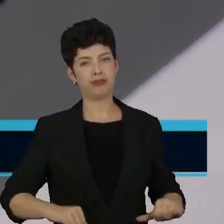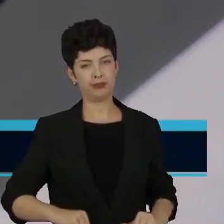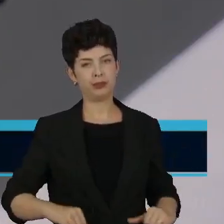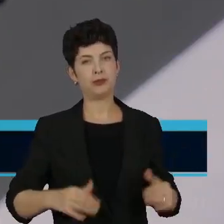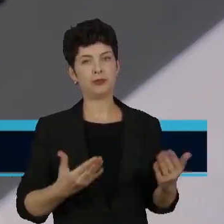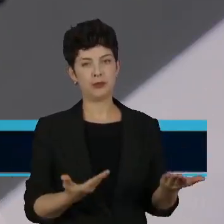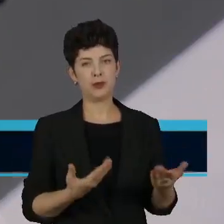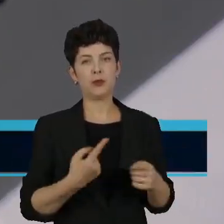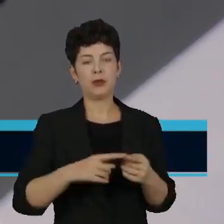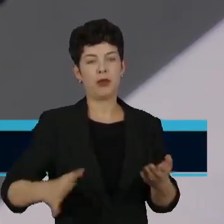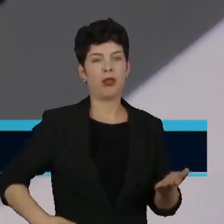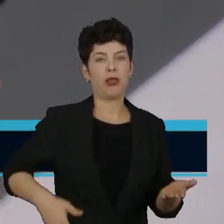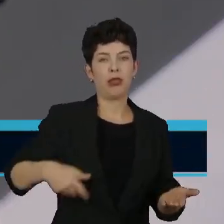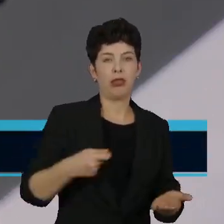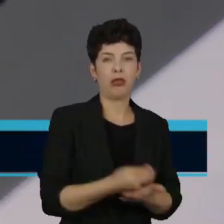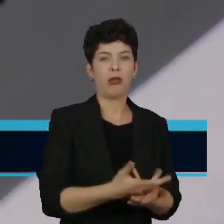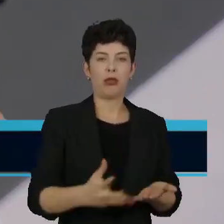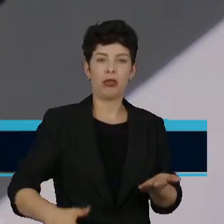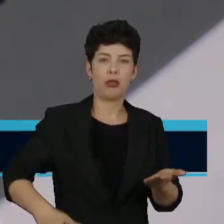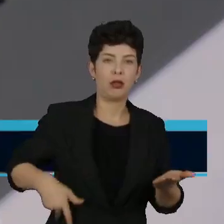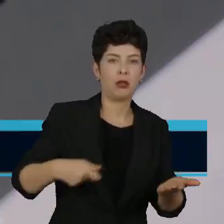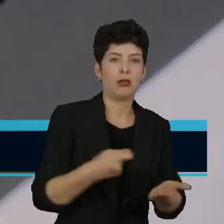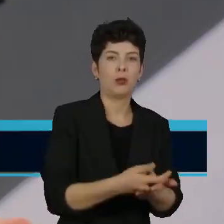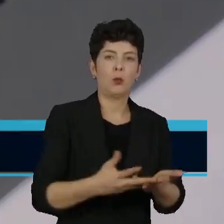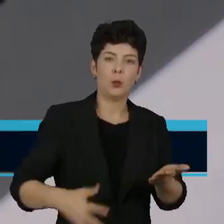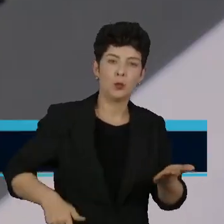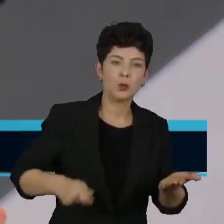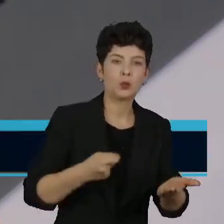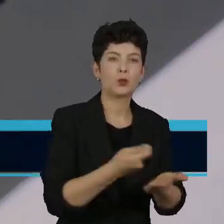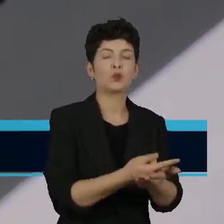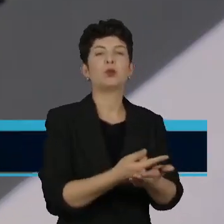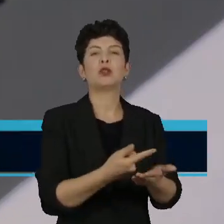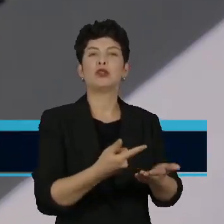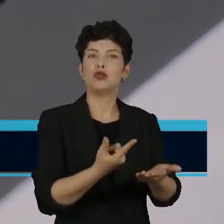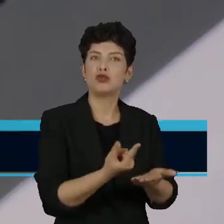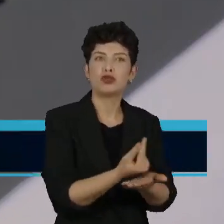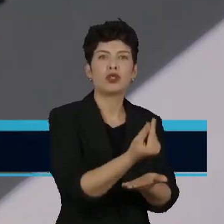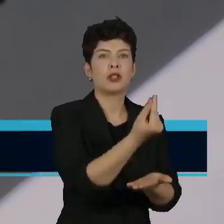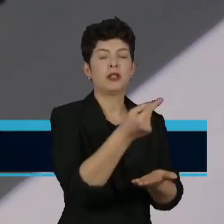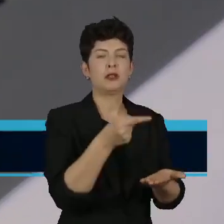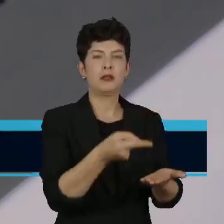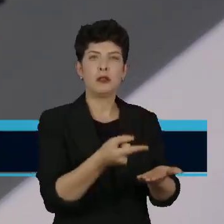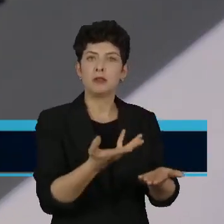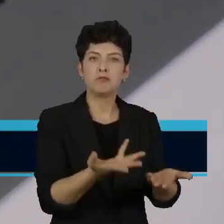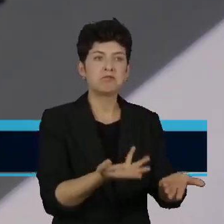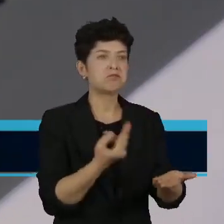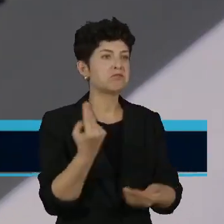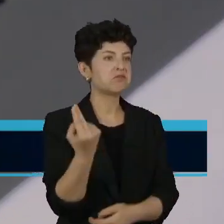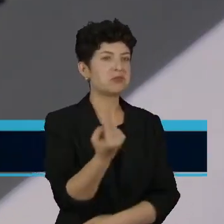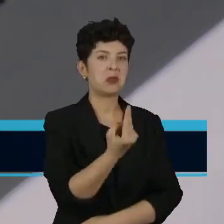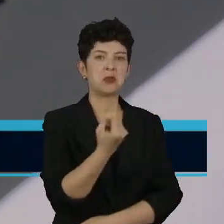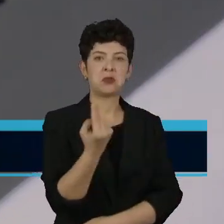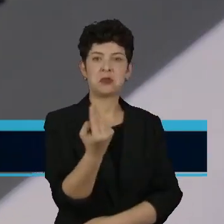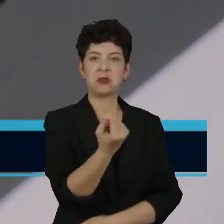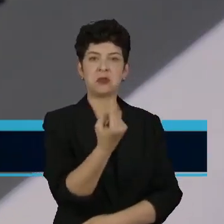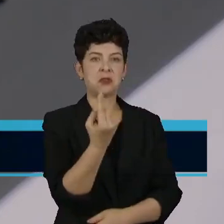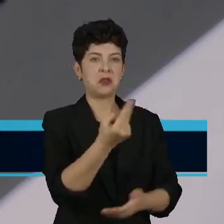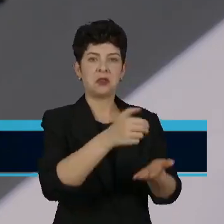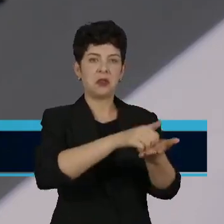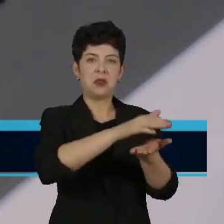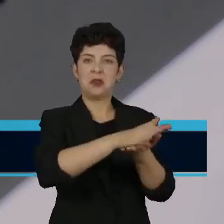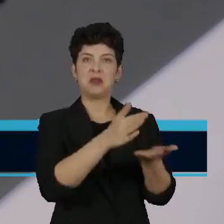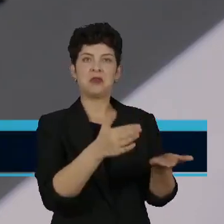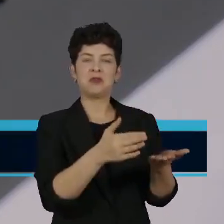o desembolso de grandes recursos, grandes somas de dinheiro, e isso não está levando a